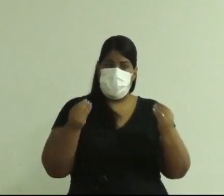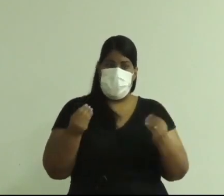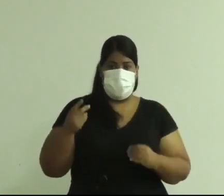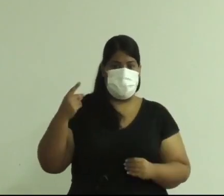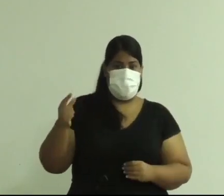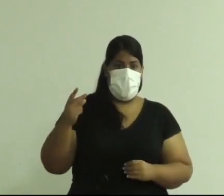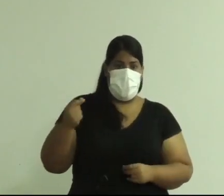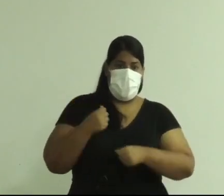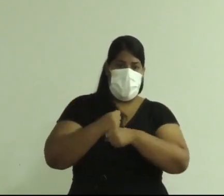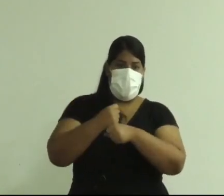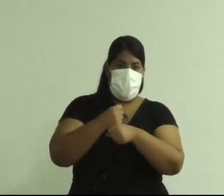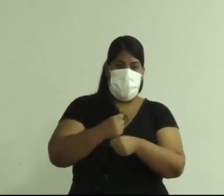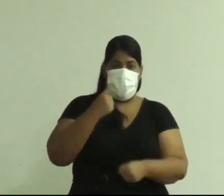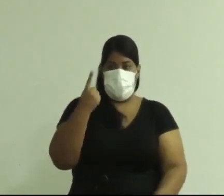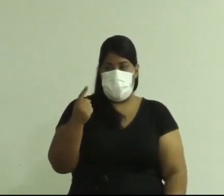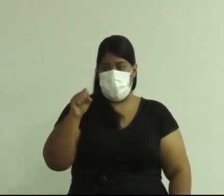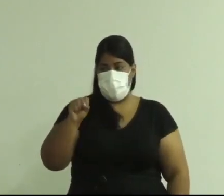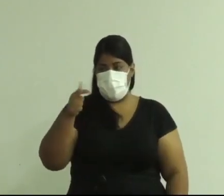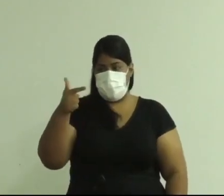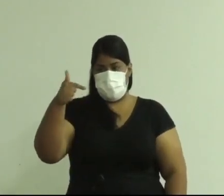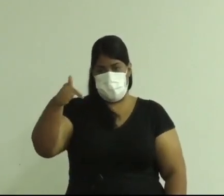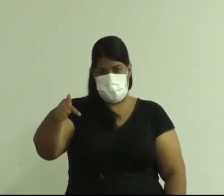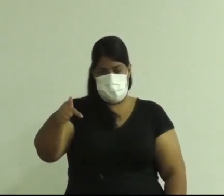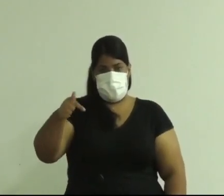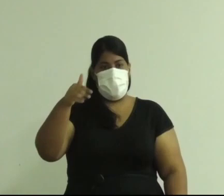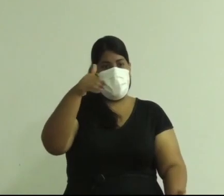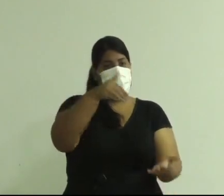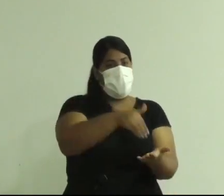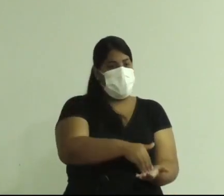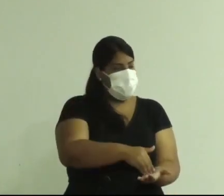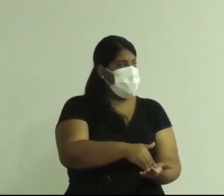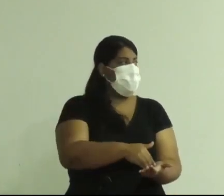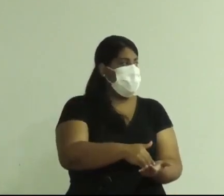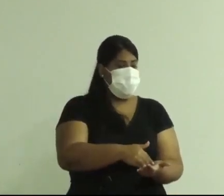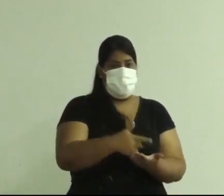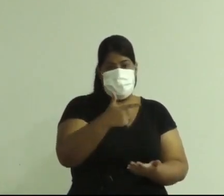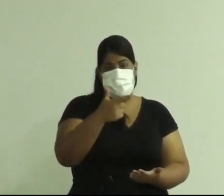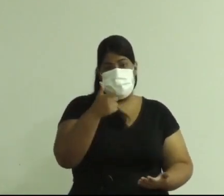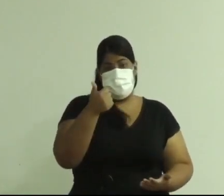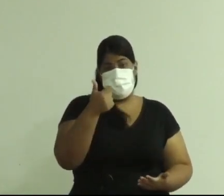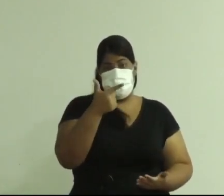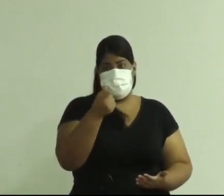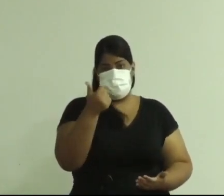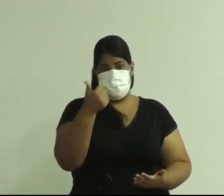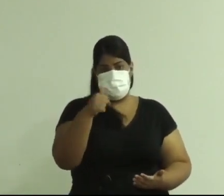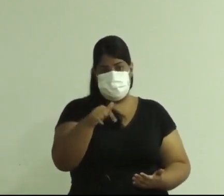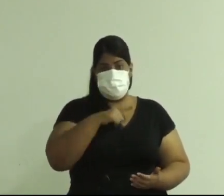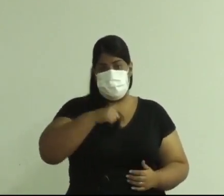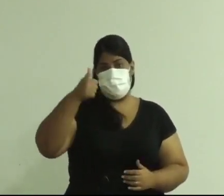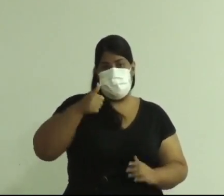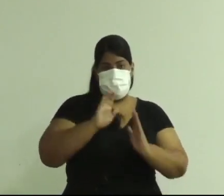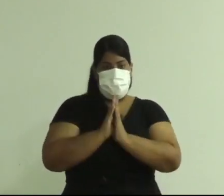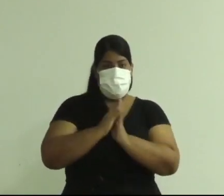De 1827 para somente em 2017 ter a primeira